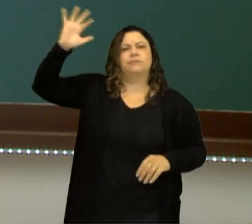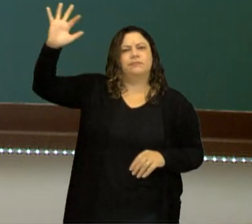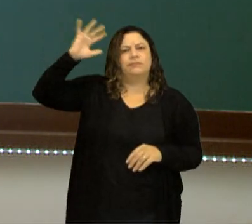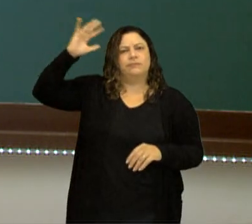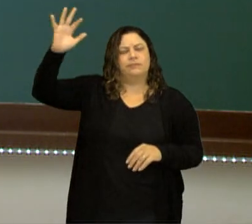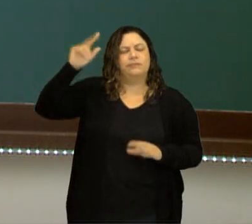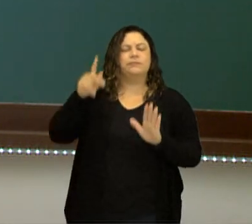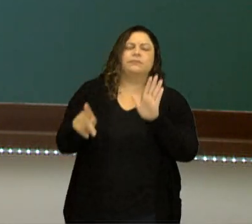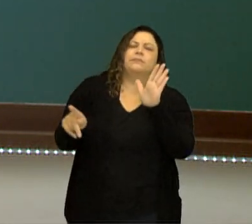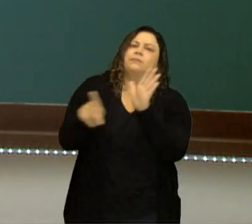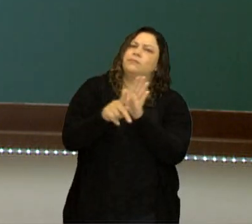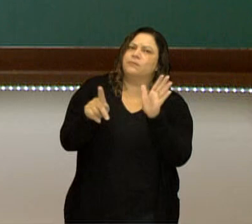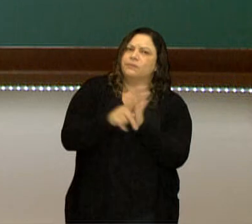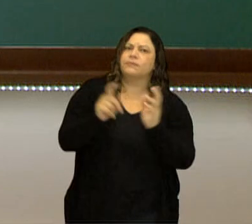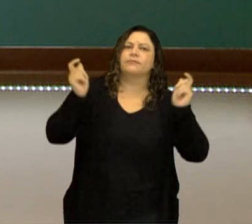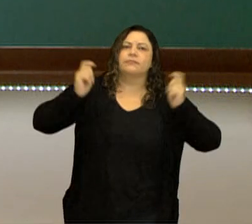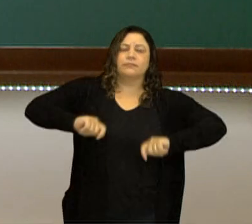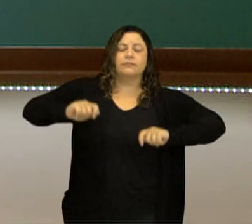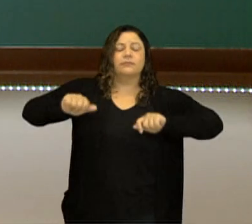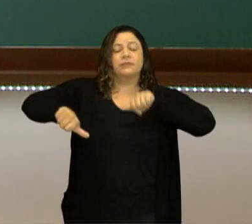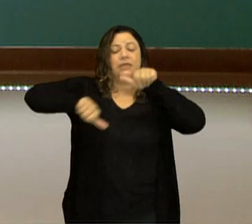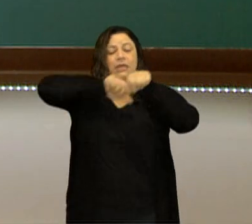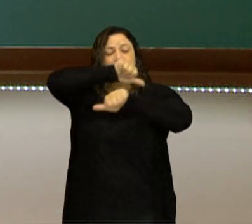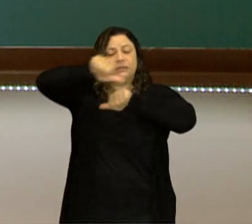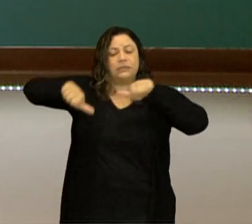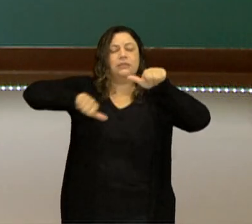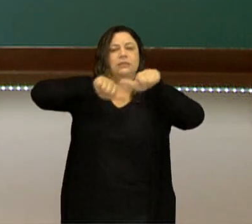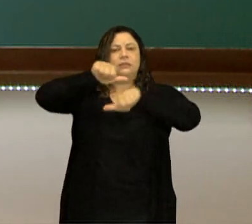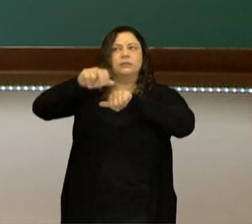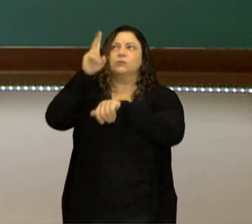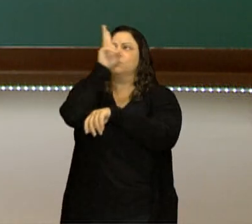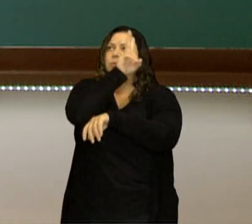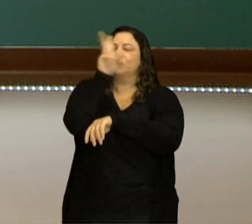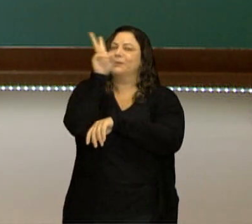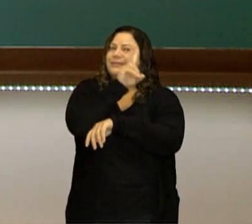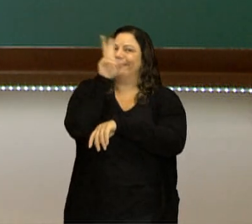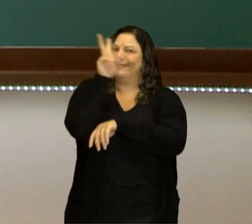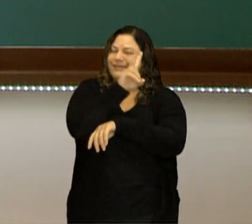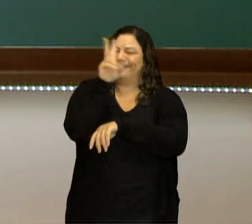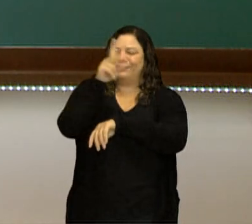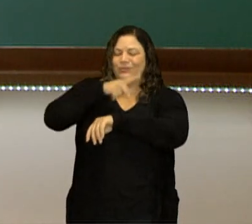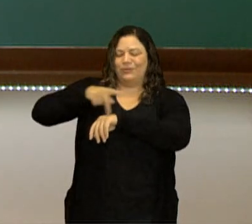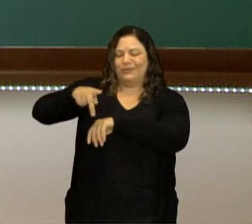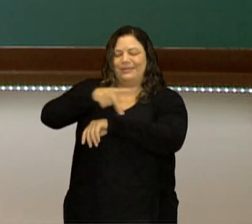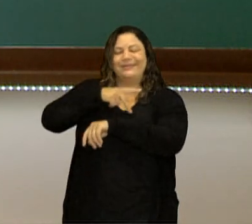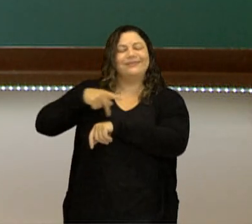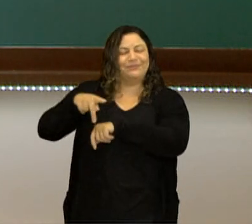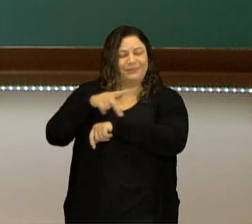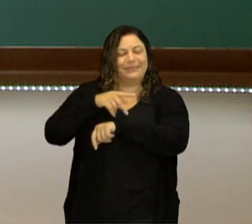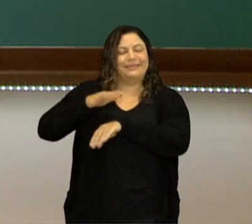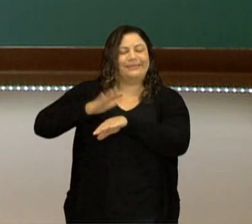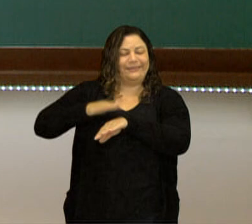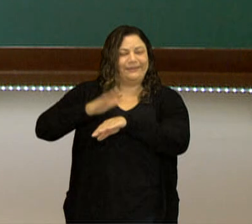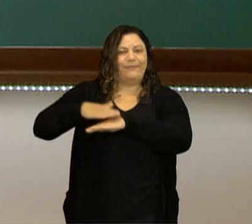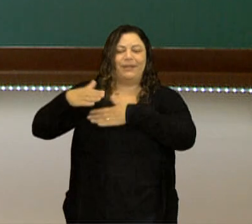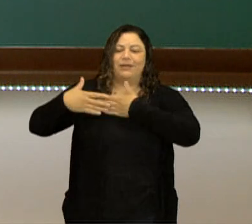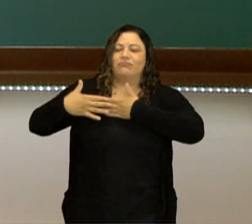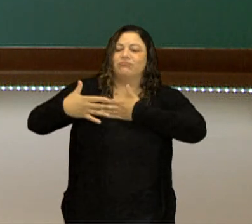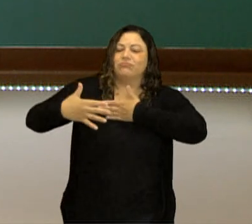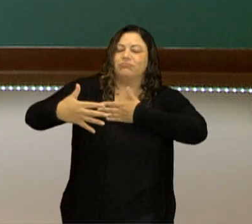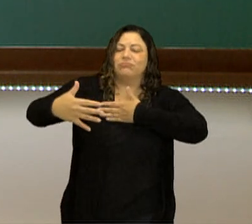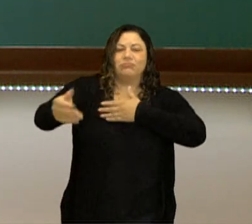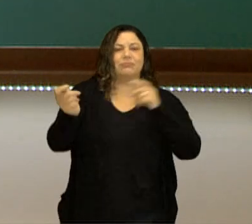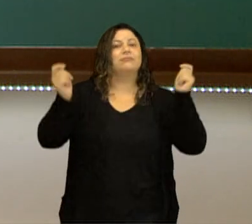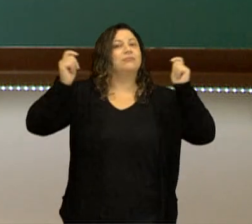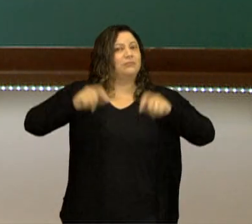ideais vão acabar transformando, então, a história daquela nação. Mais além, acabam